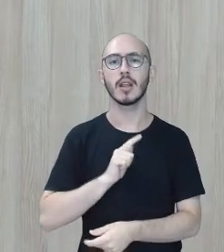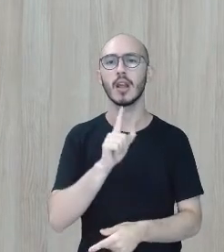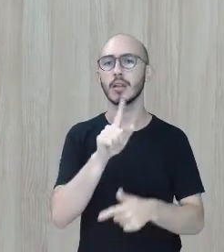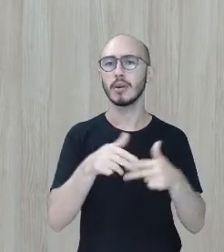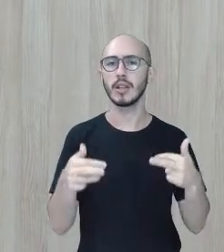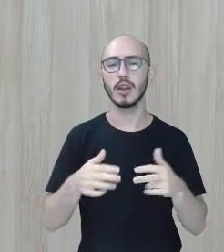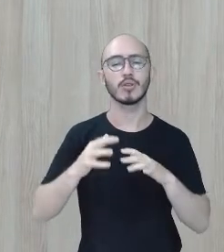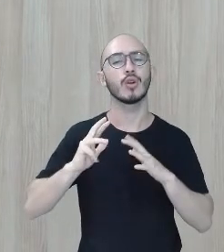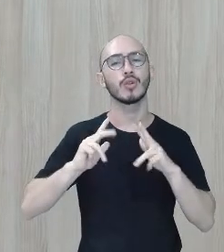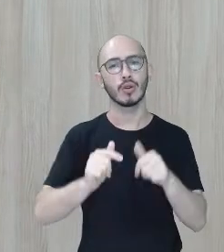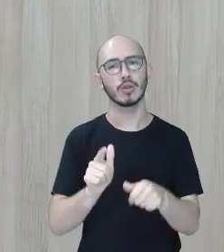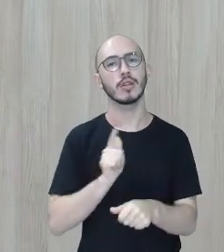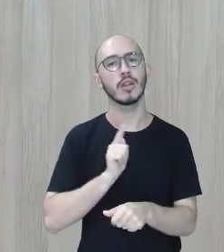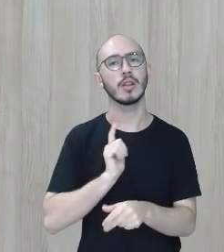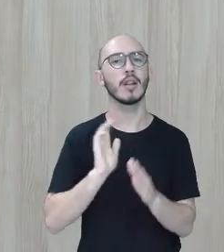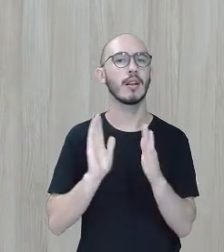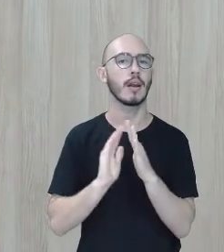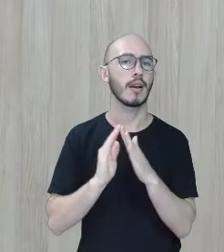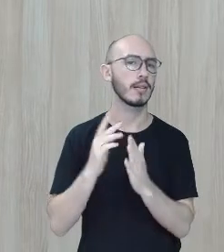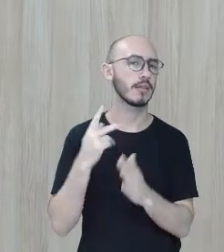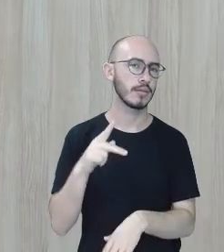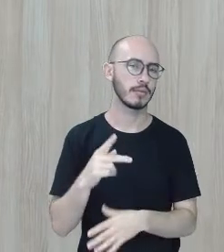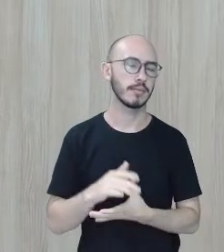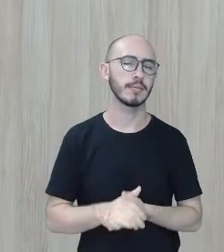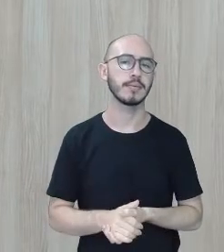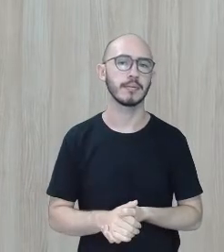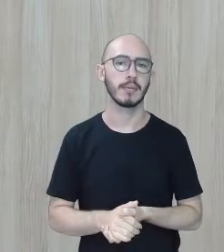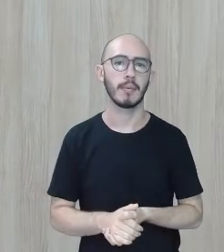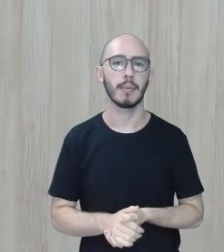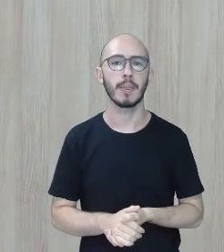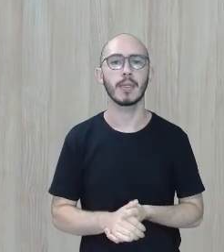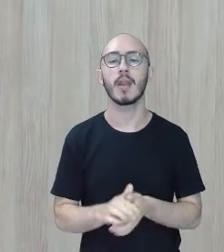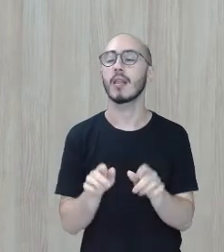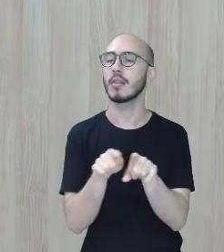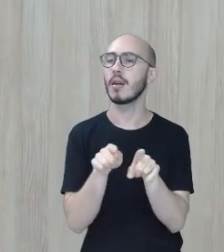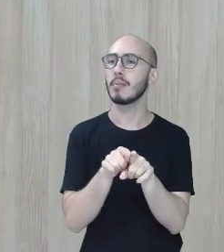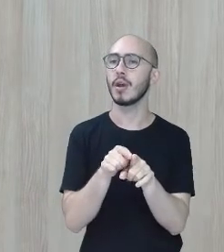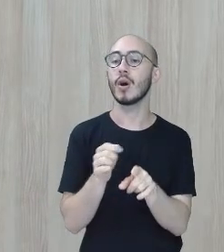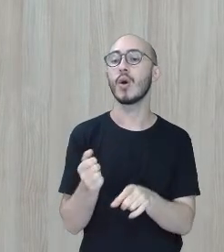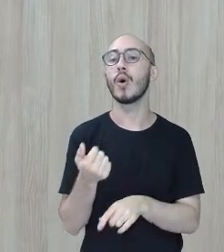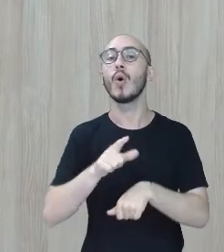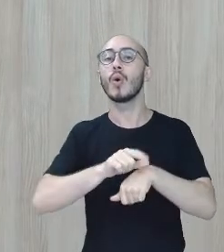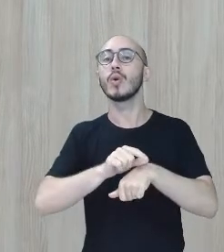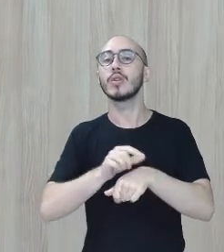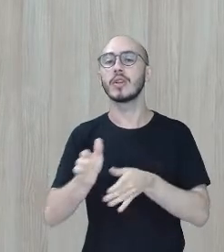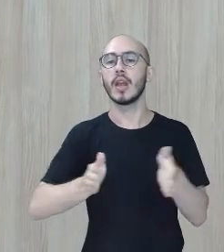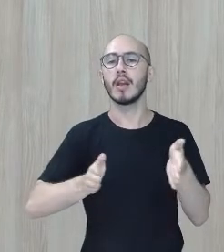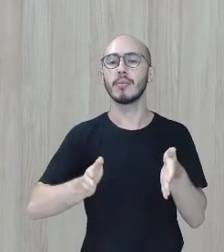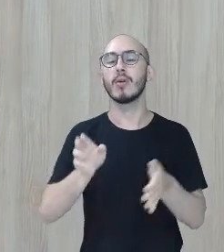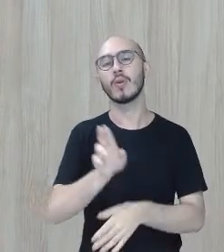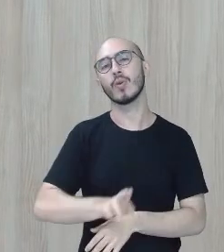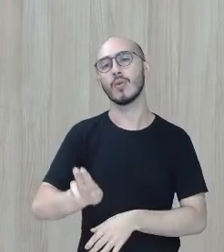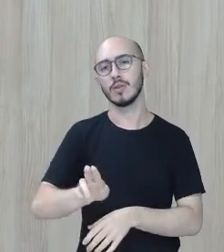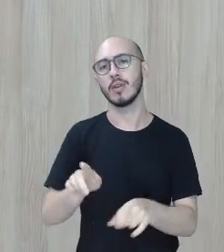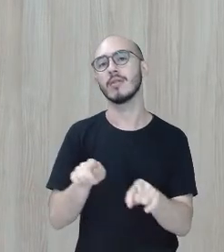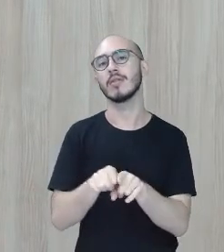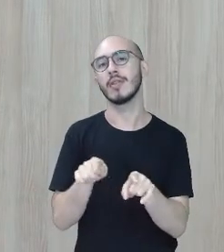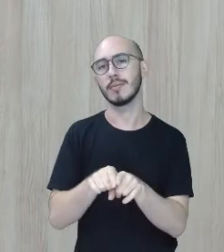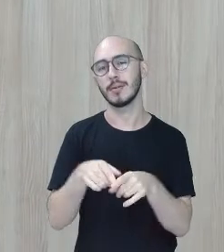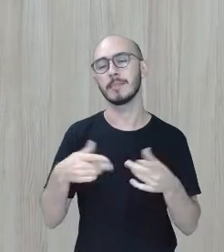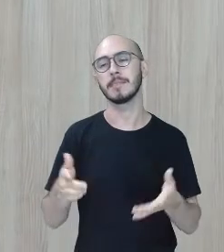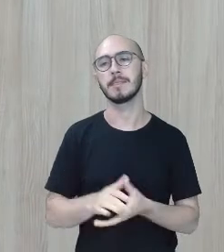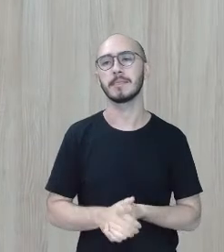os aparelhos, todos os eletrodomésticos que você tem na sua residência e também o tempo que você passa utilizando